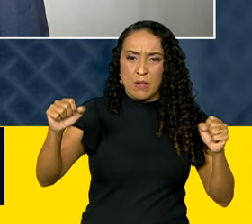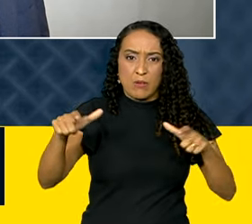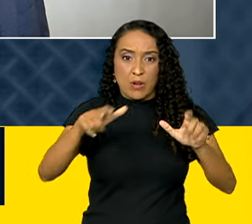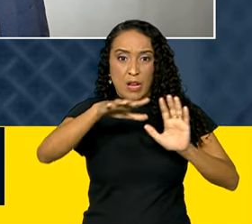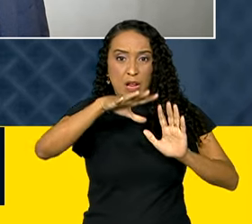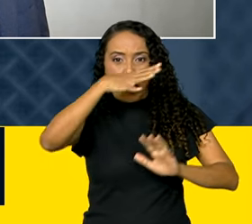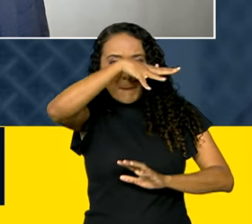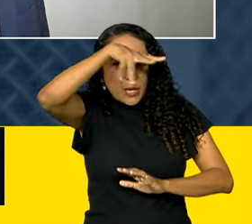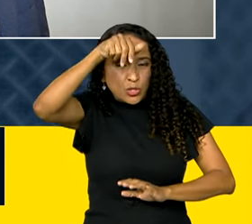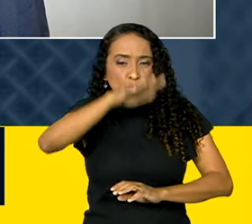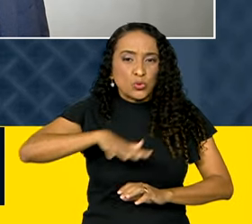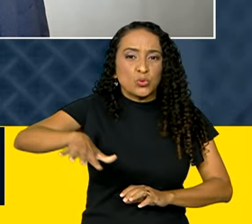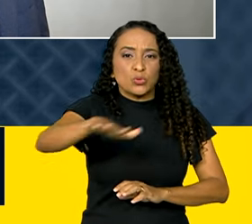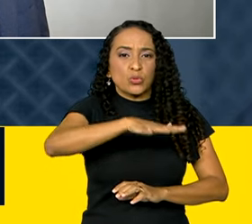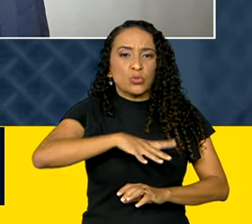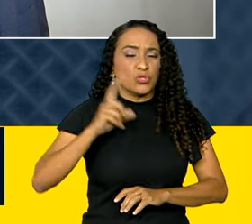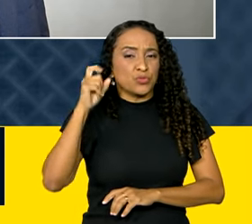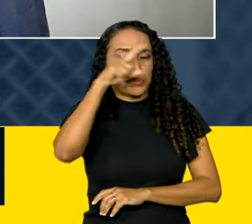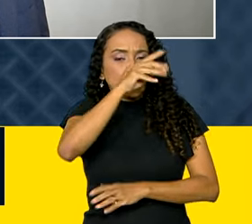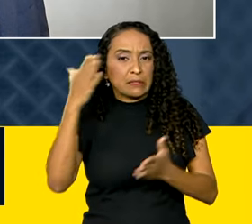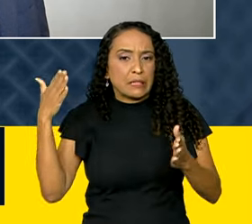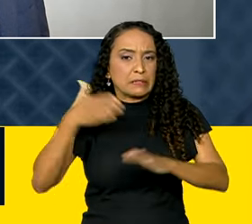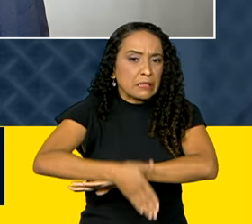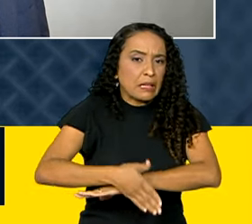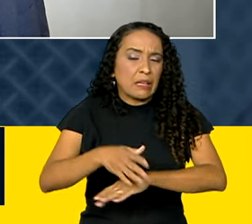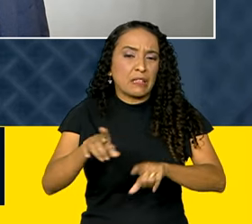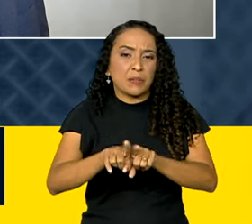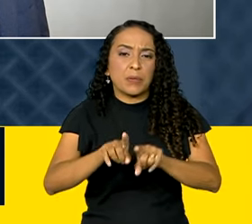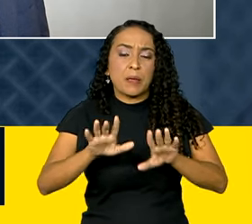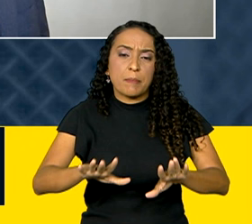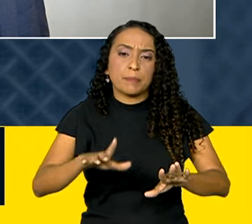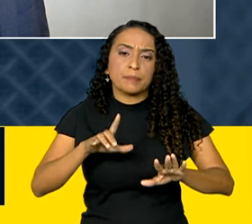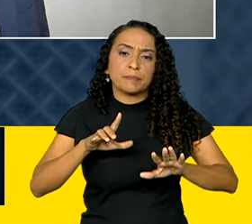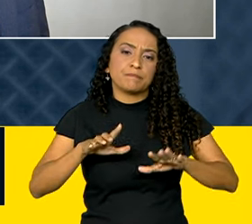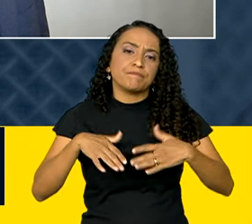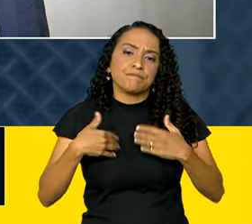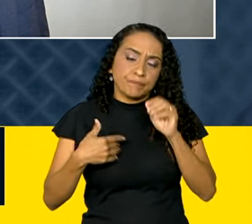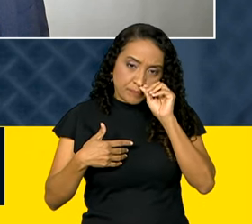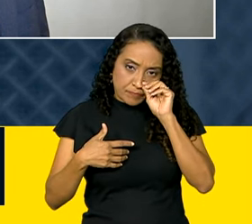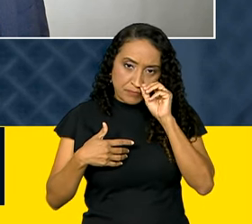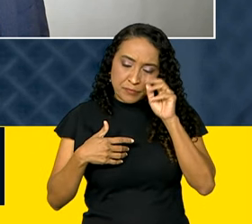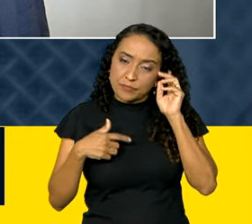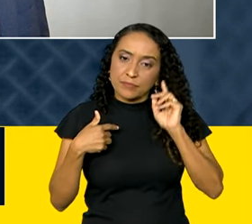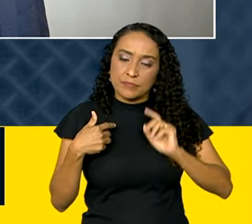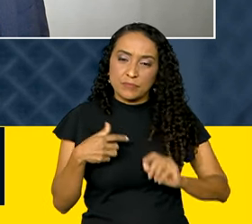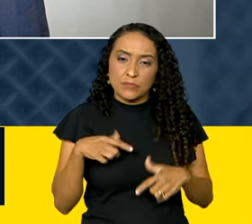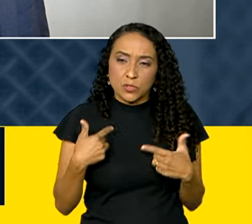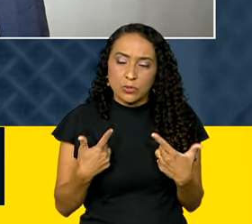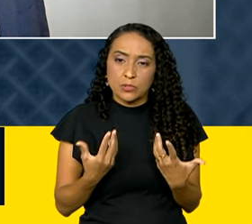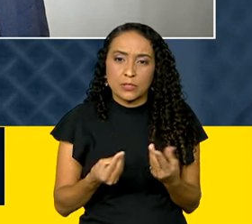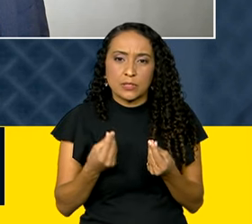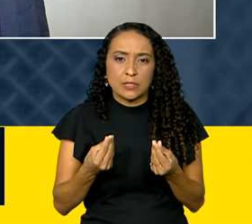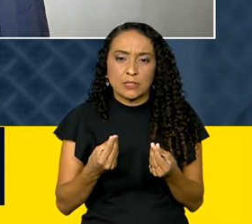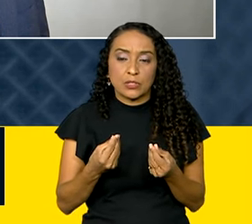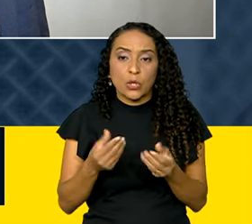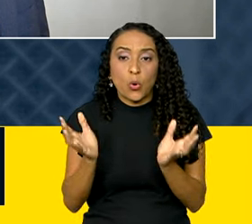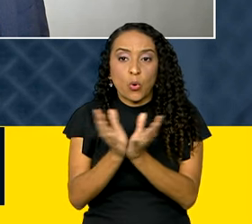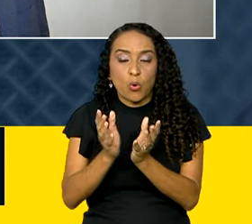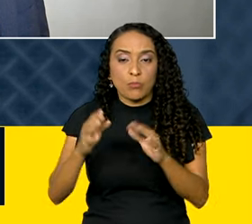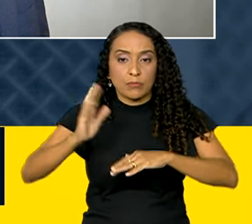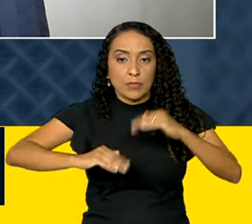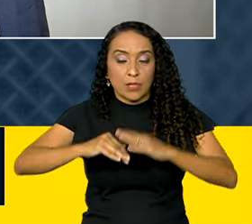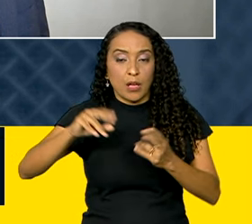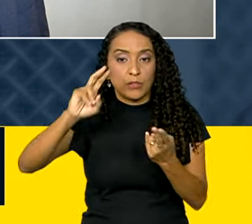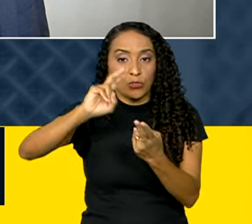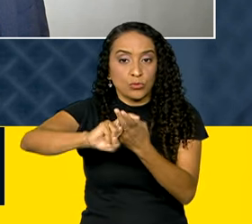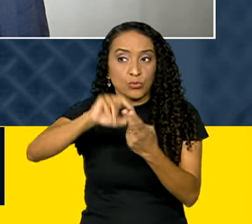amazônica, dificuldade de acesso, né, mas nós estamos assim, a Força Nacional do SUS